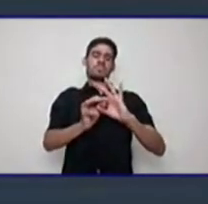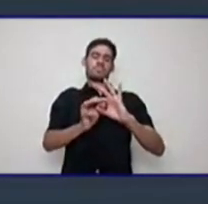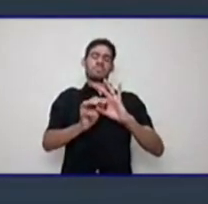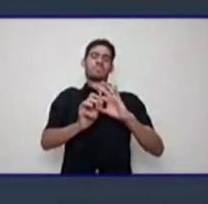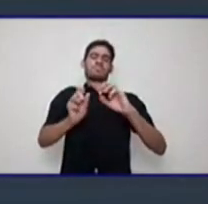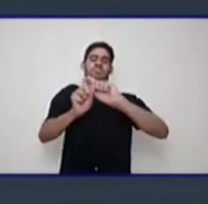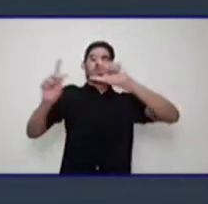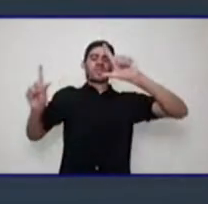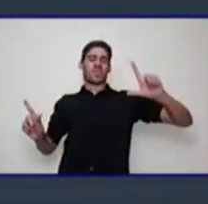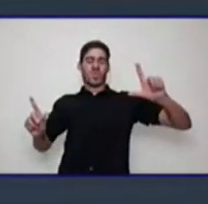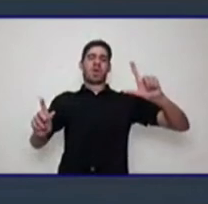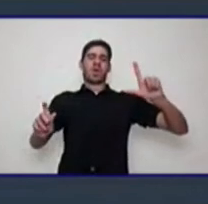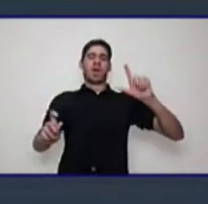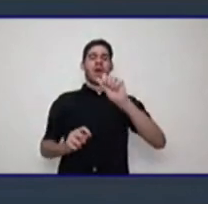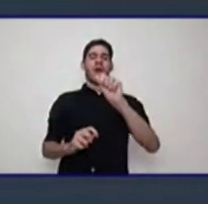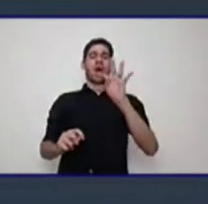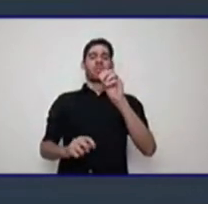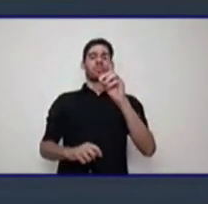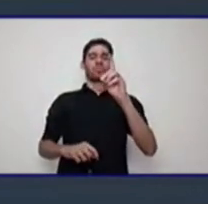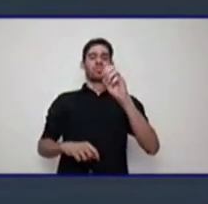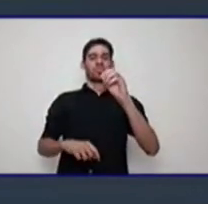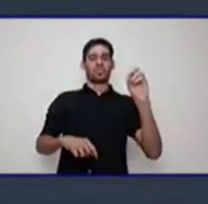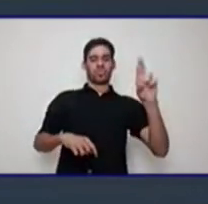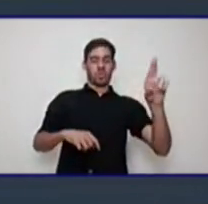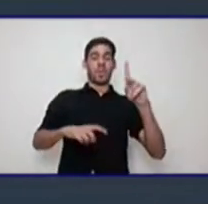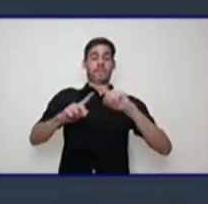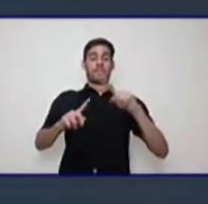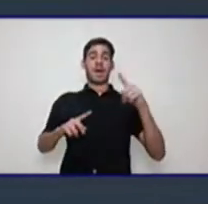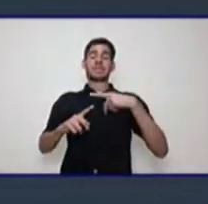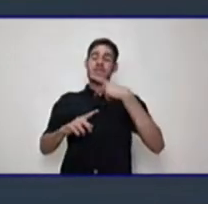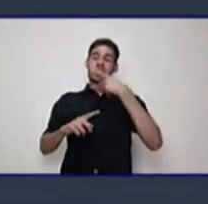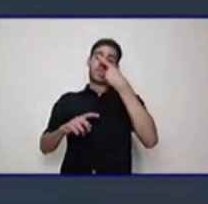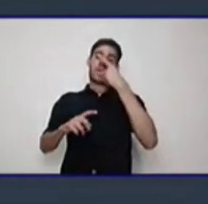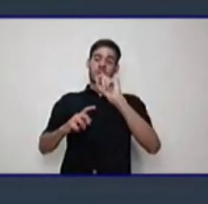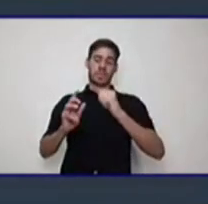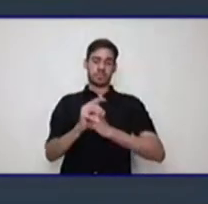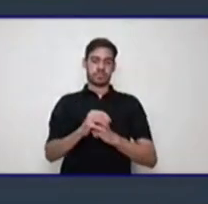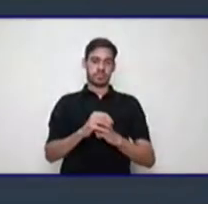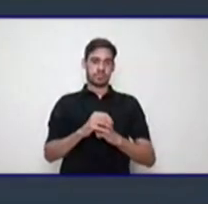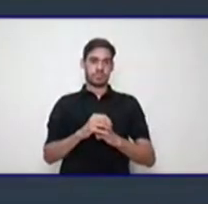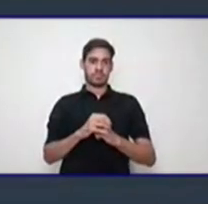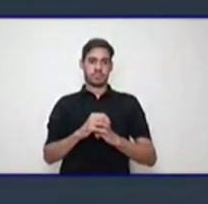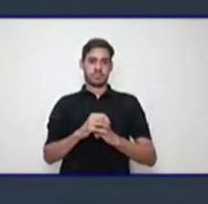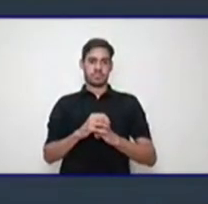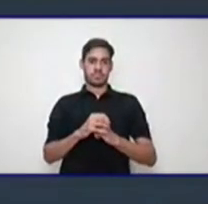Mas eu gostaria de prefaciar dizendo que, muito embora eu